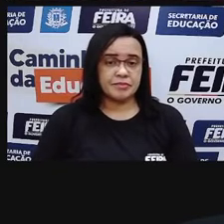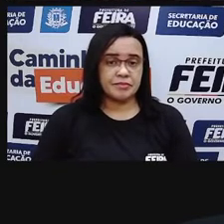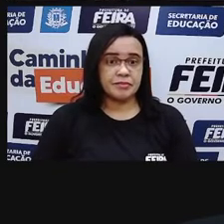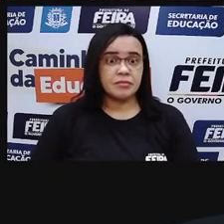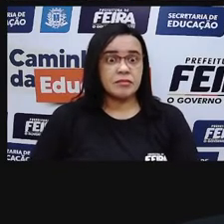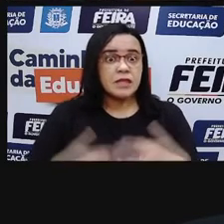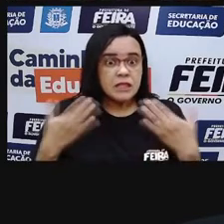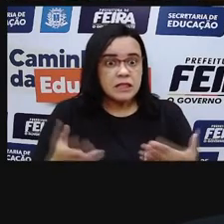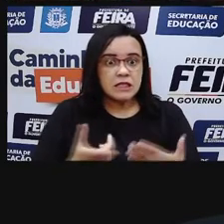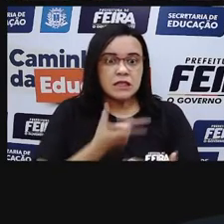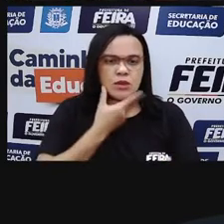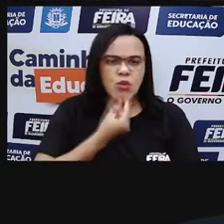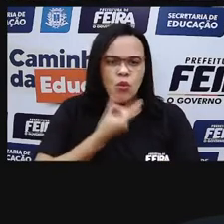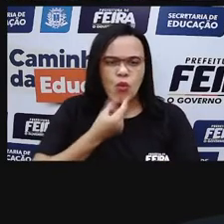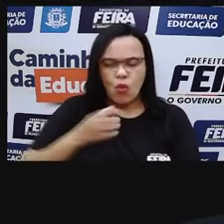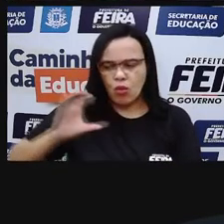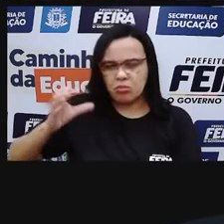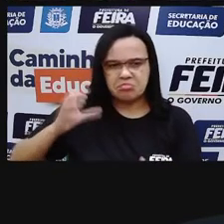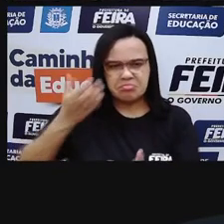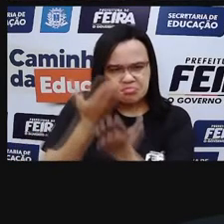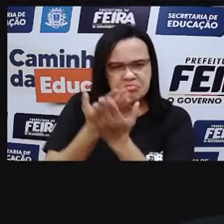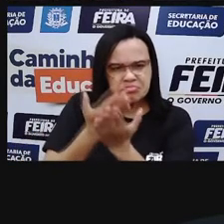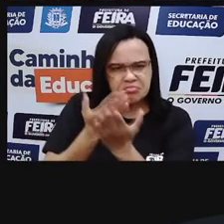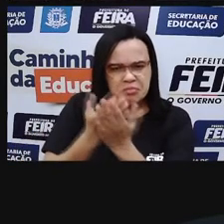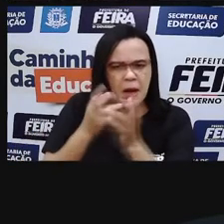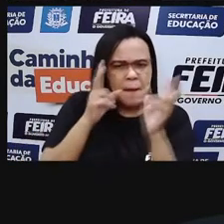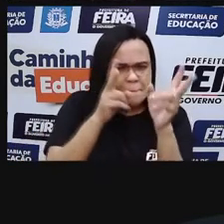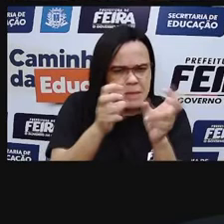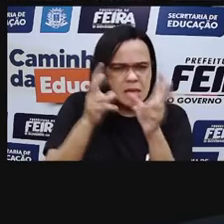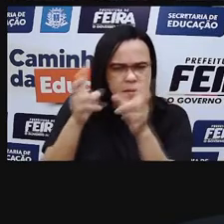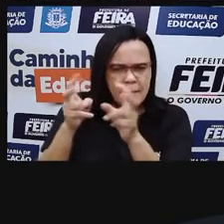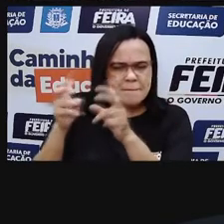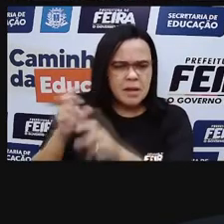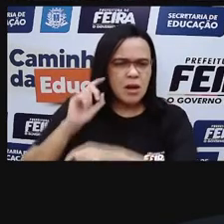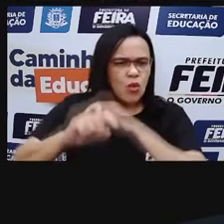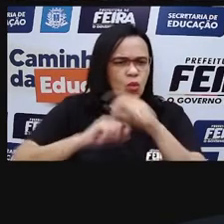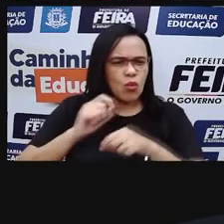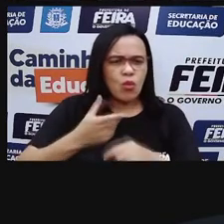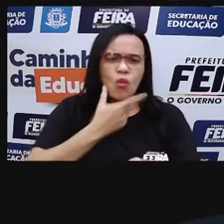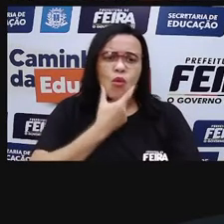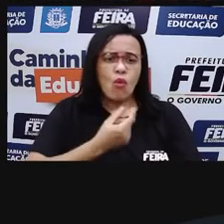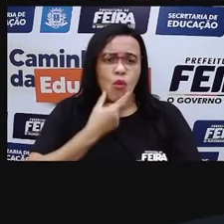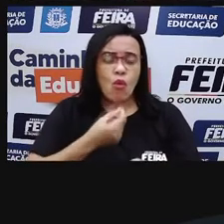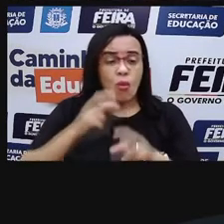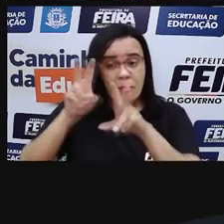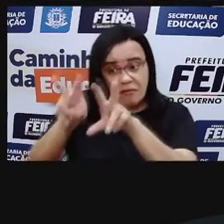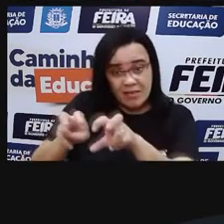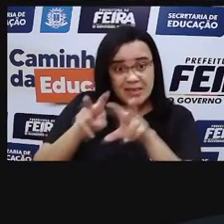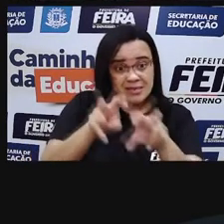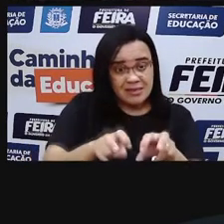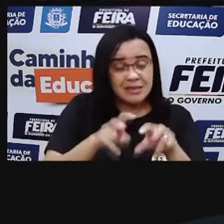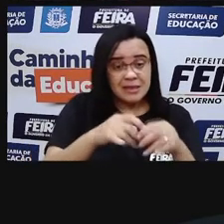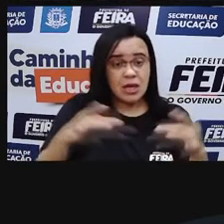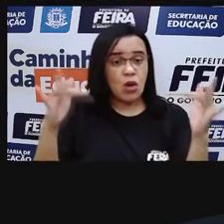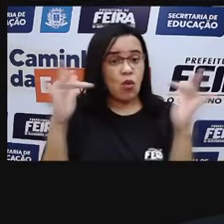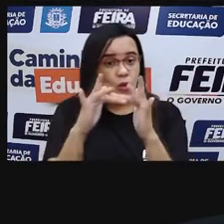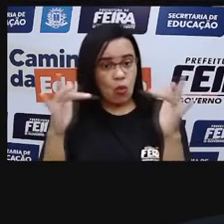então, né, e os ditos populares diziam que esses fazendeiros que tinham contato com essas vacas, com esses